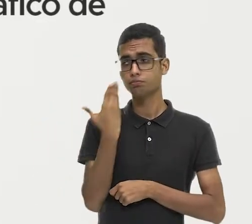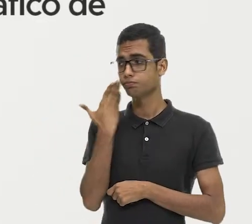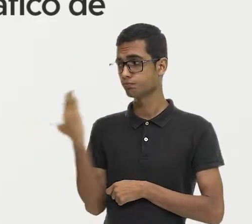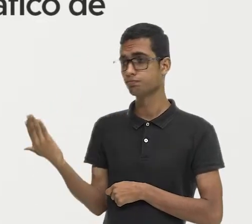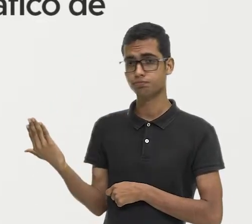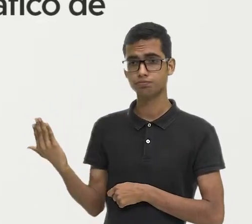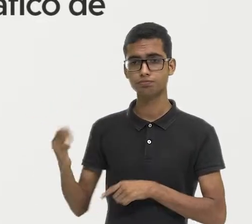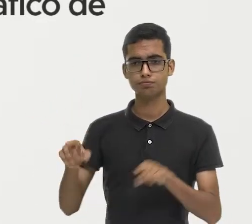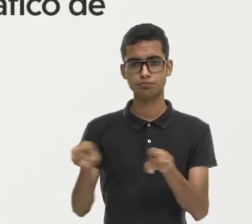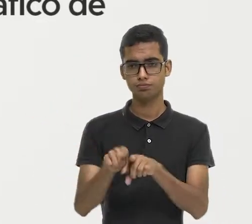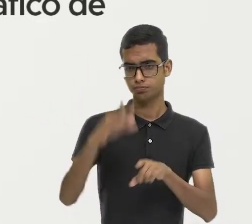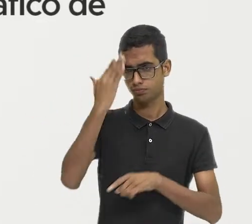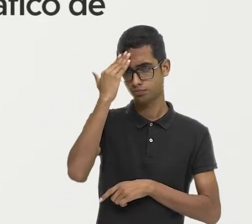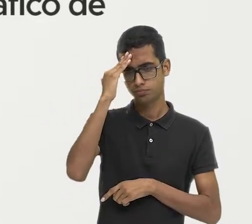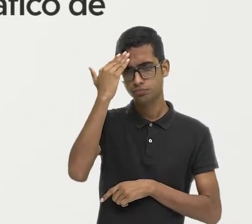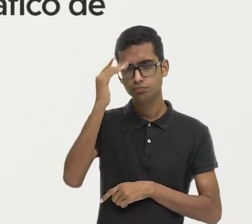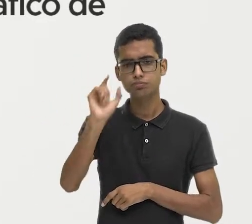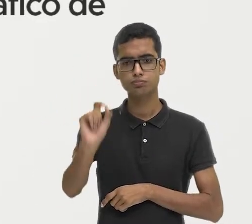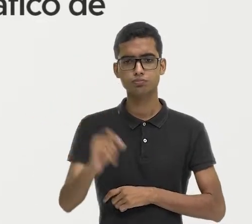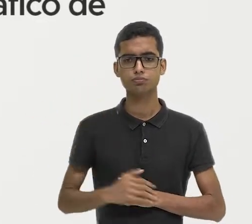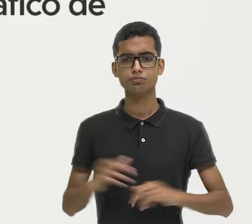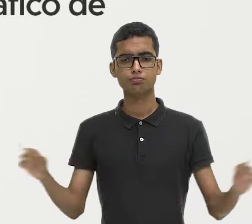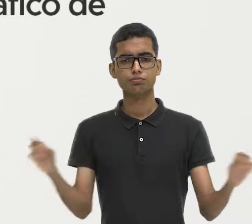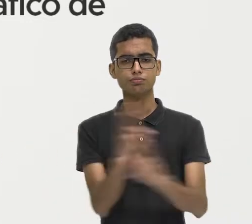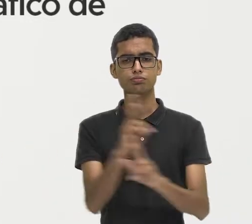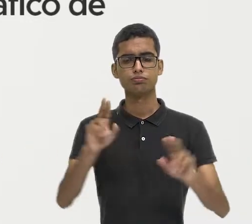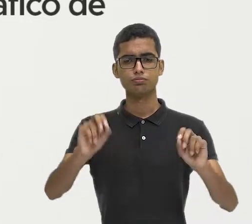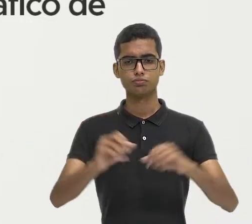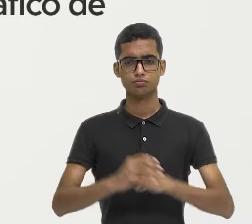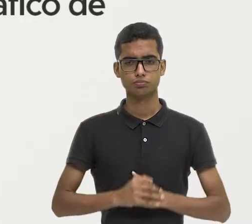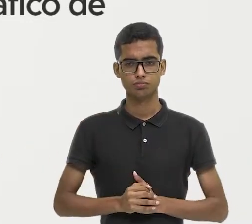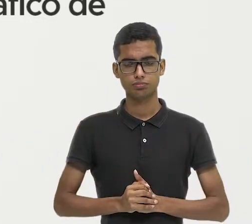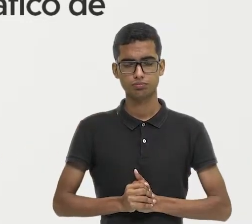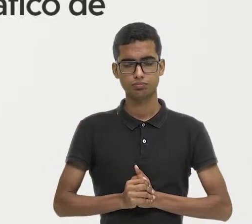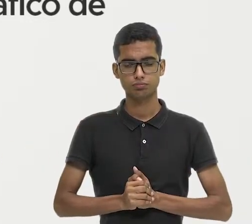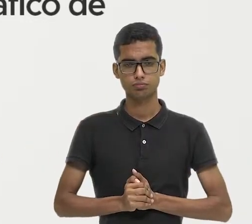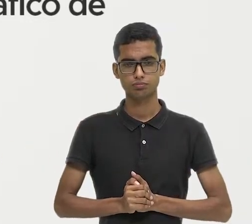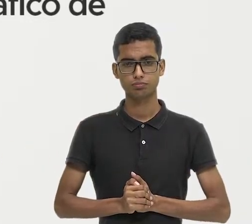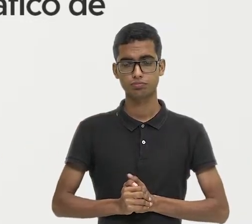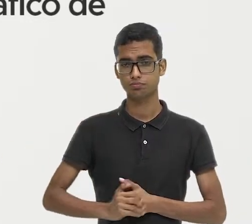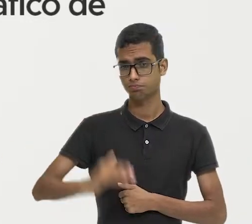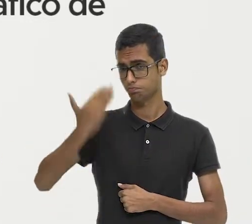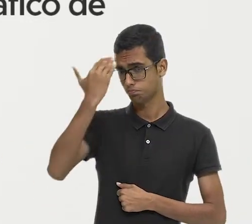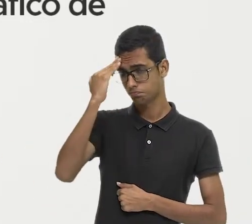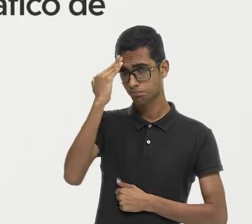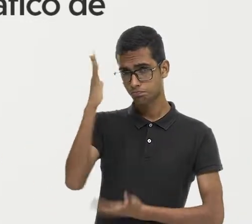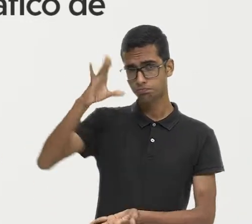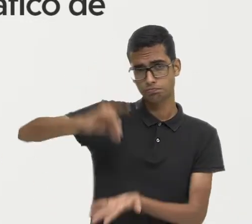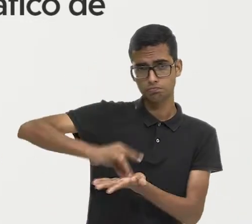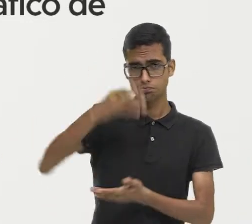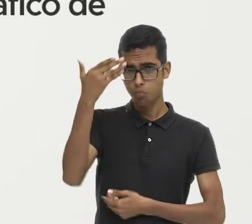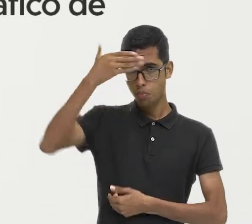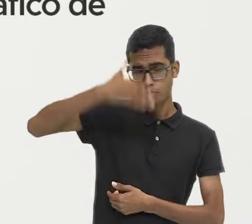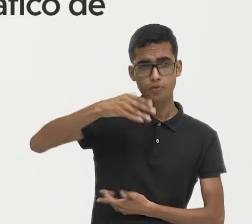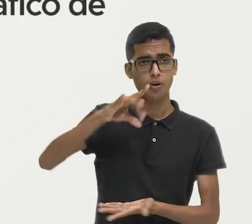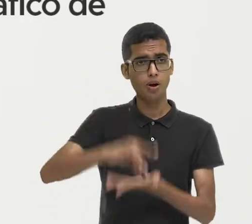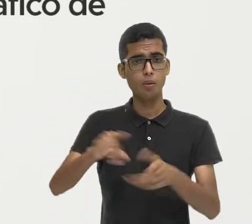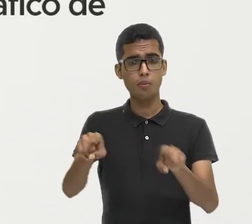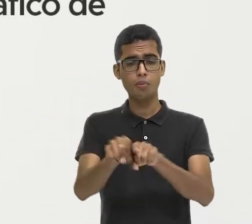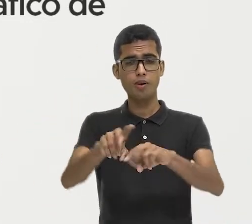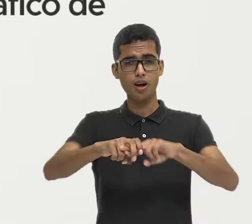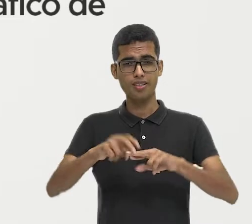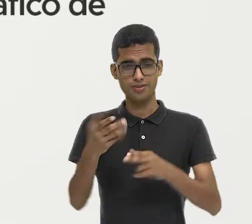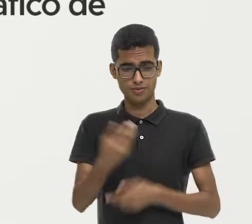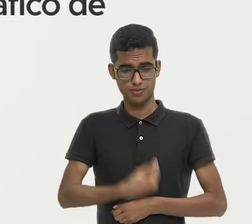Importante verificar isso aqui também em relação à compreensão e à veracidade dos fatos,